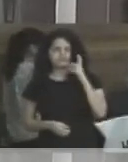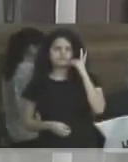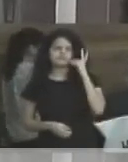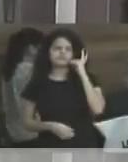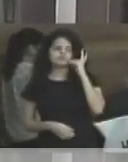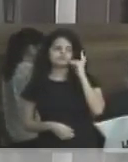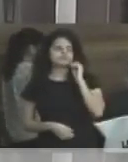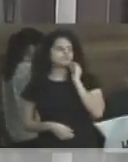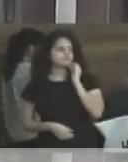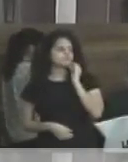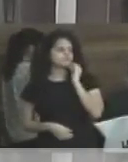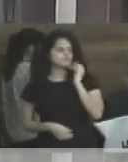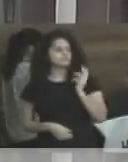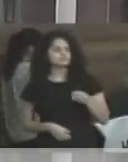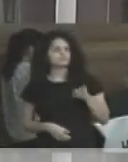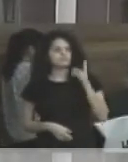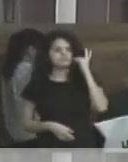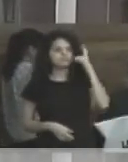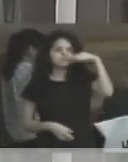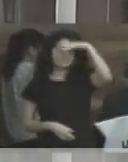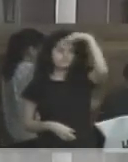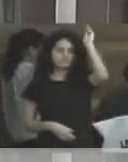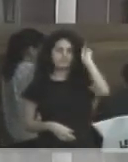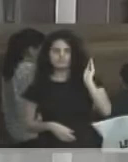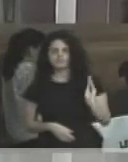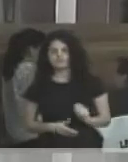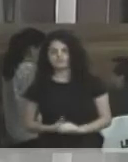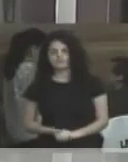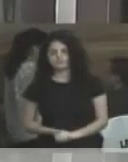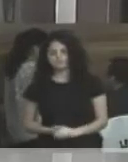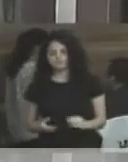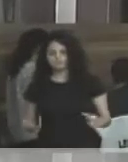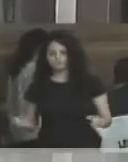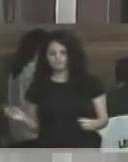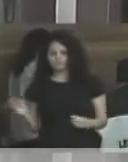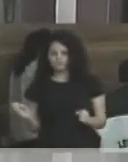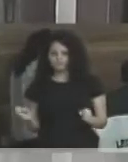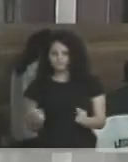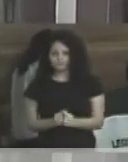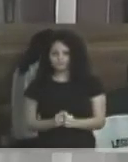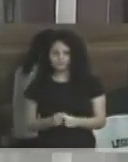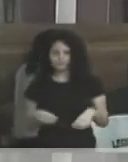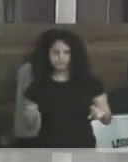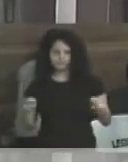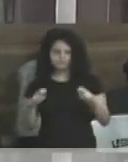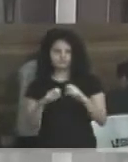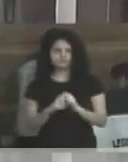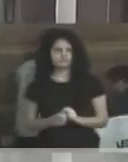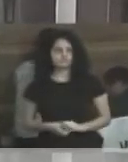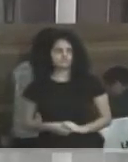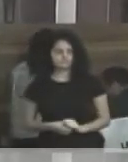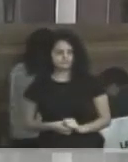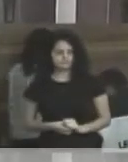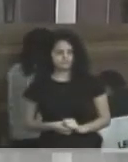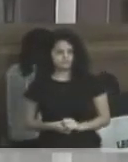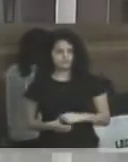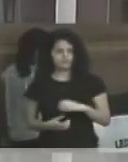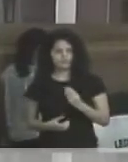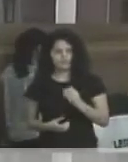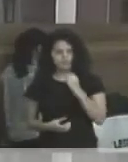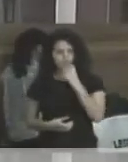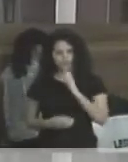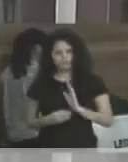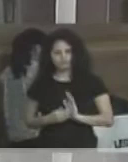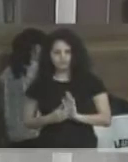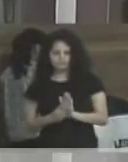não é ex, mas o sempre vereador Chapinha, né, dentro dessa casa, né, atualmente está muito bem representado pelo nosso vereador